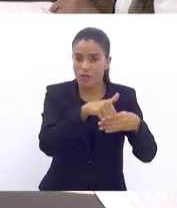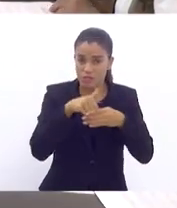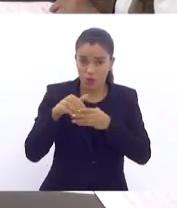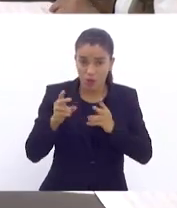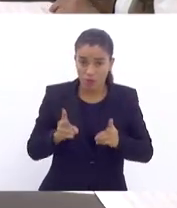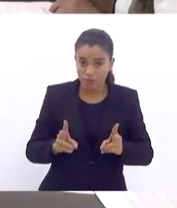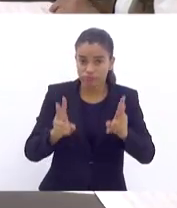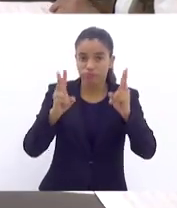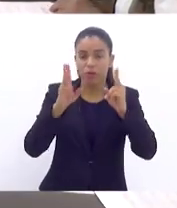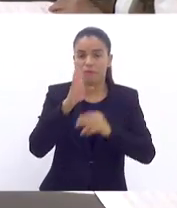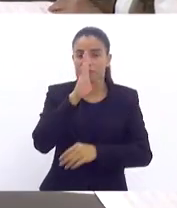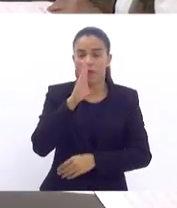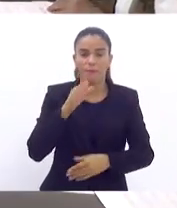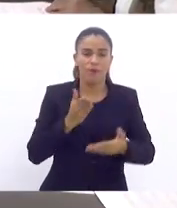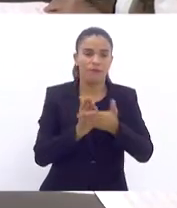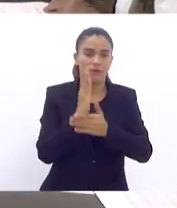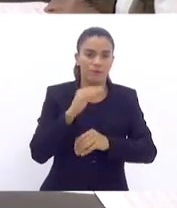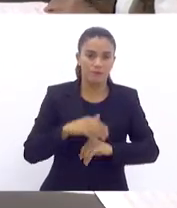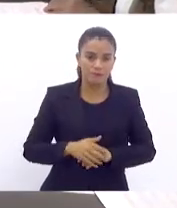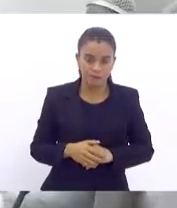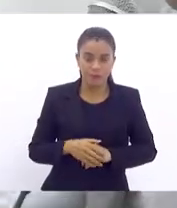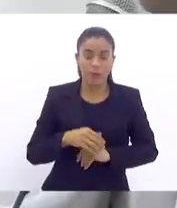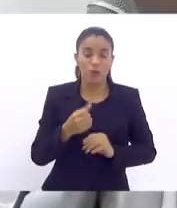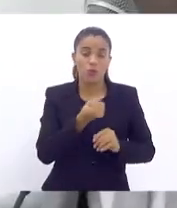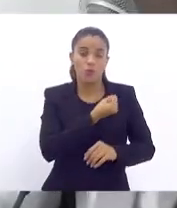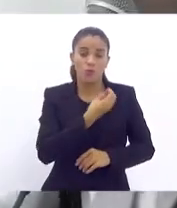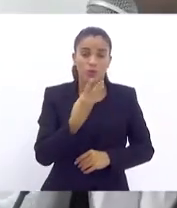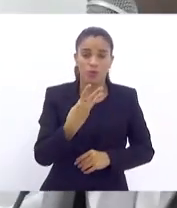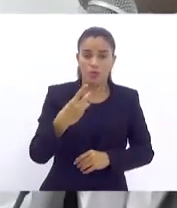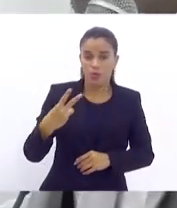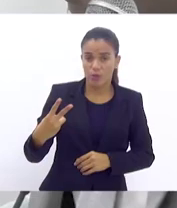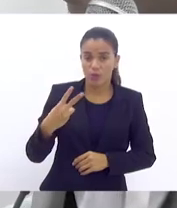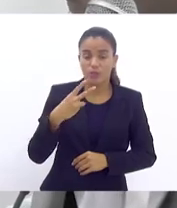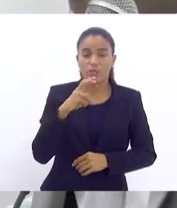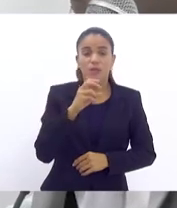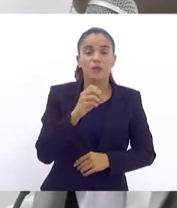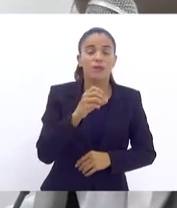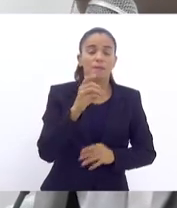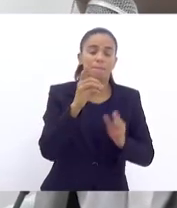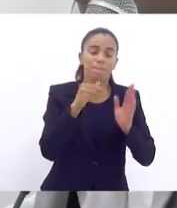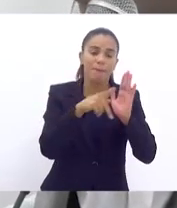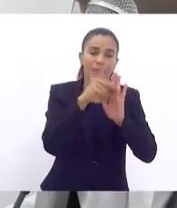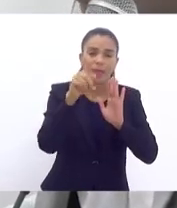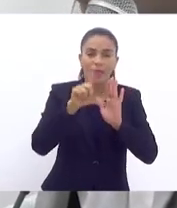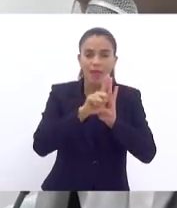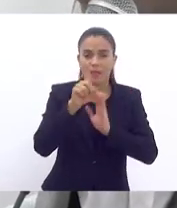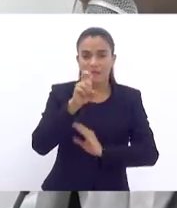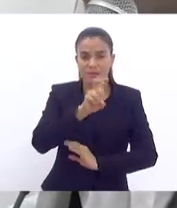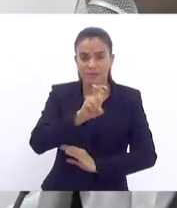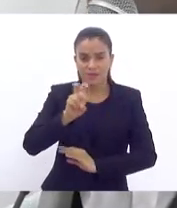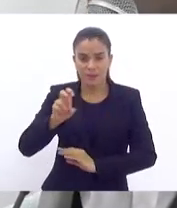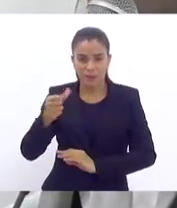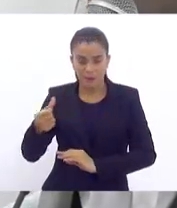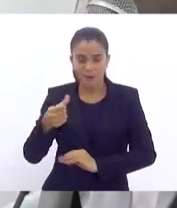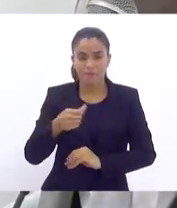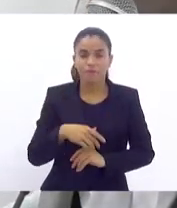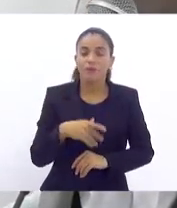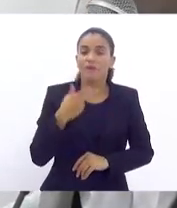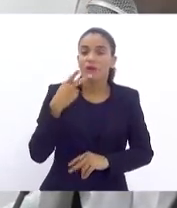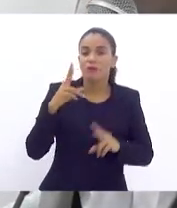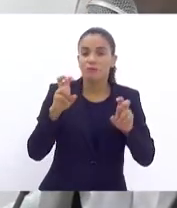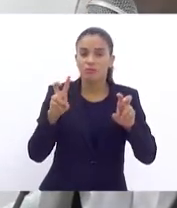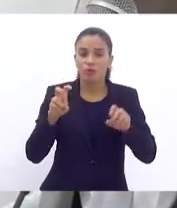senhores que a prova permissão Como estão aprovado 32 da pauta o pl566 de 23 de autoria Deputado Antônio de Paula pai que declara